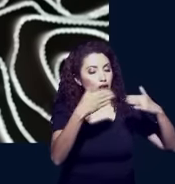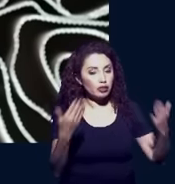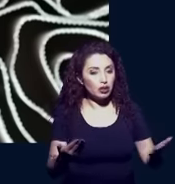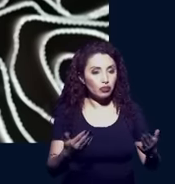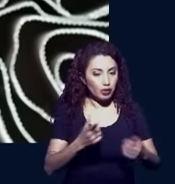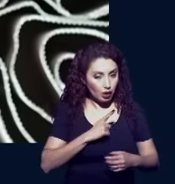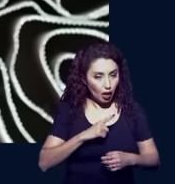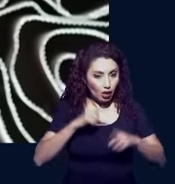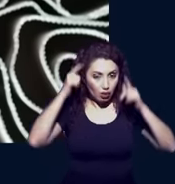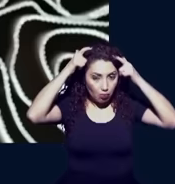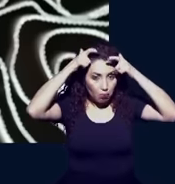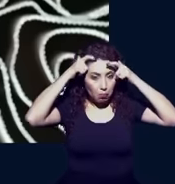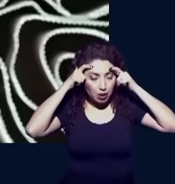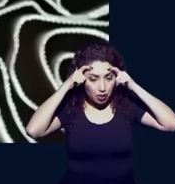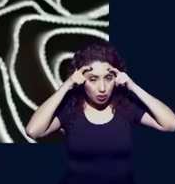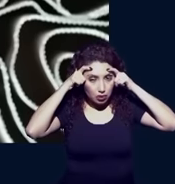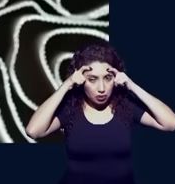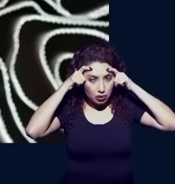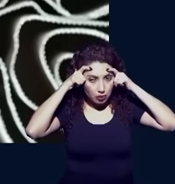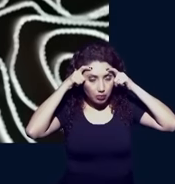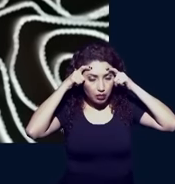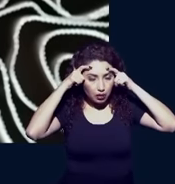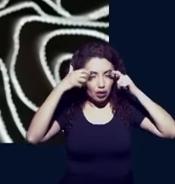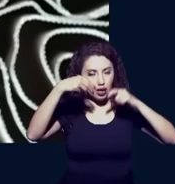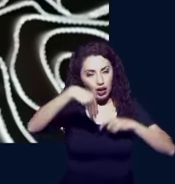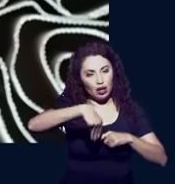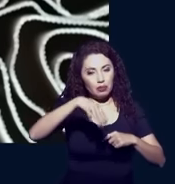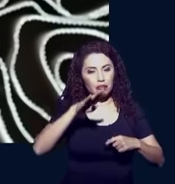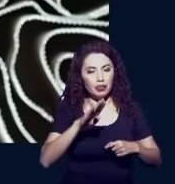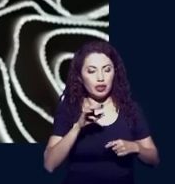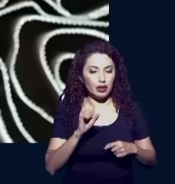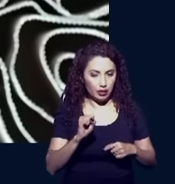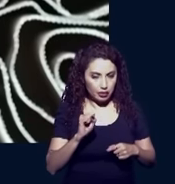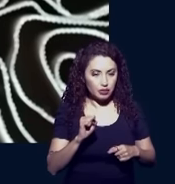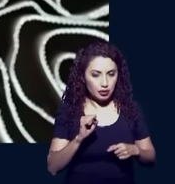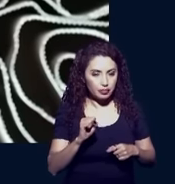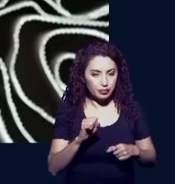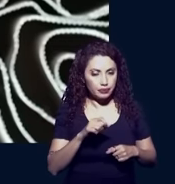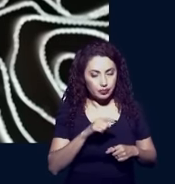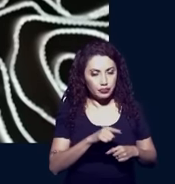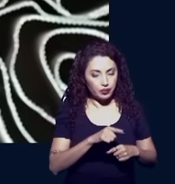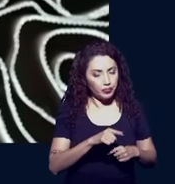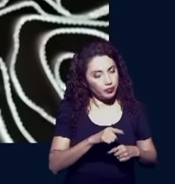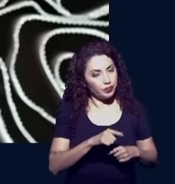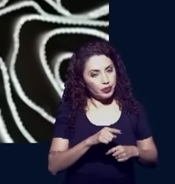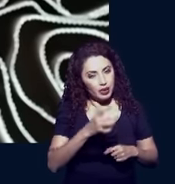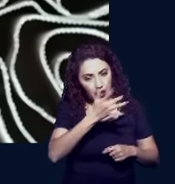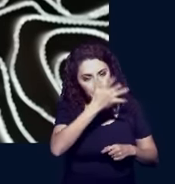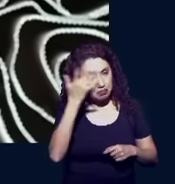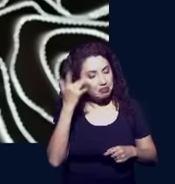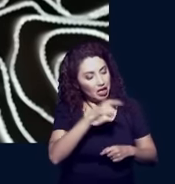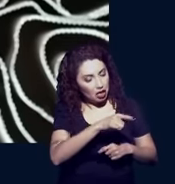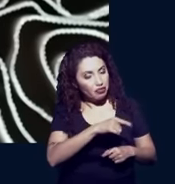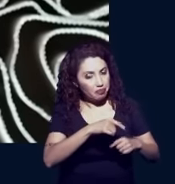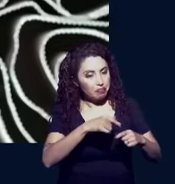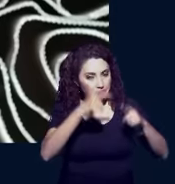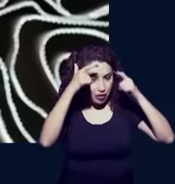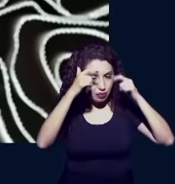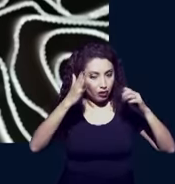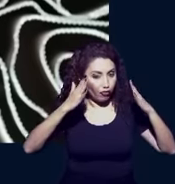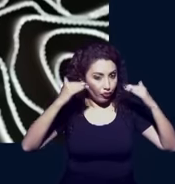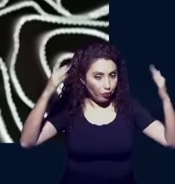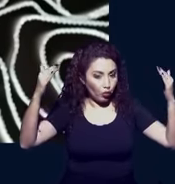eh eh eh o mbs eh eh como é conhecido é altamente Popular principalmente entre as